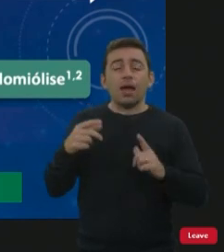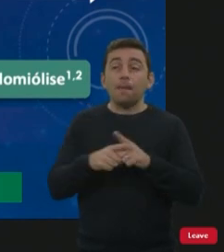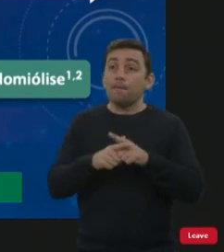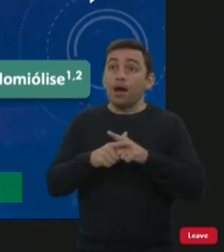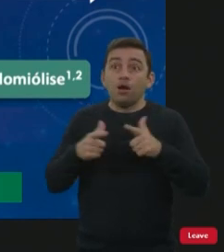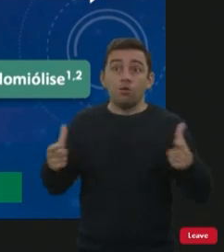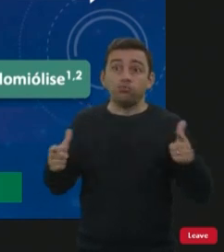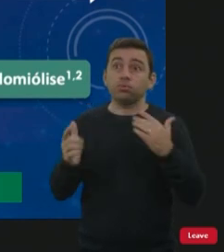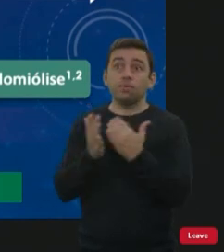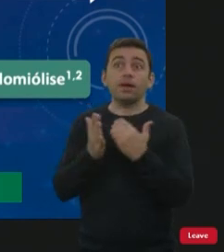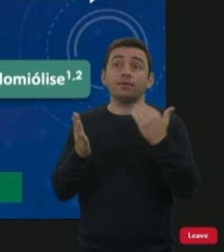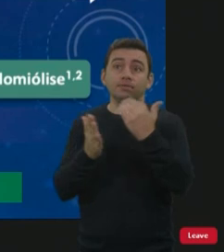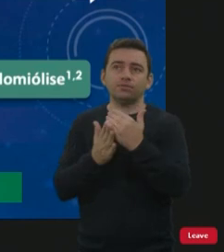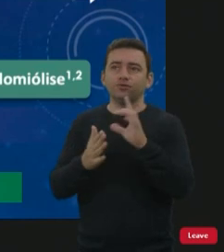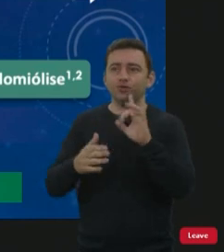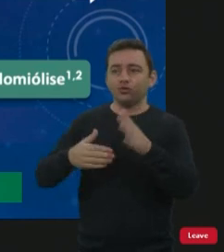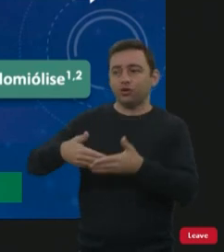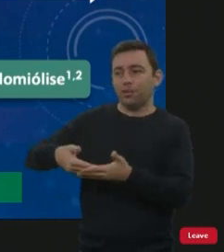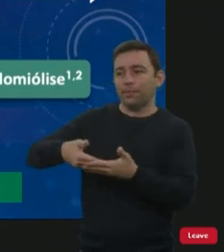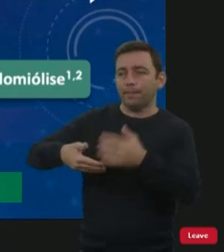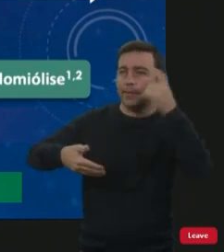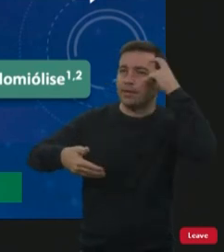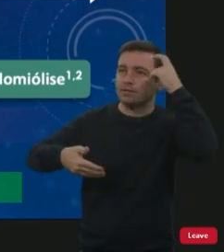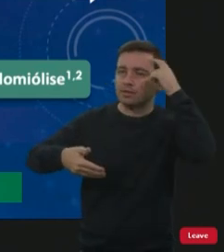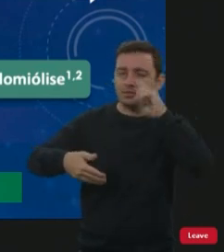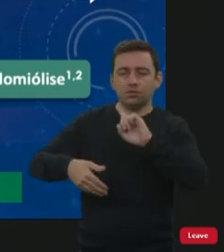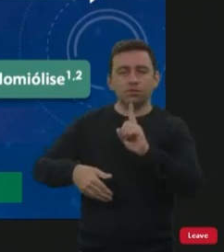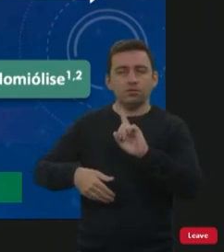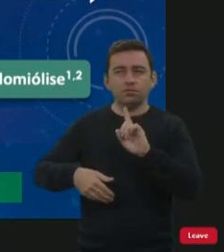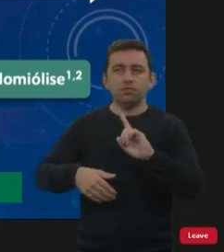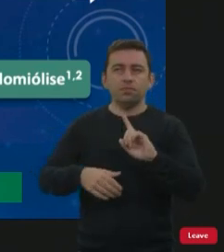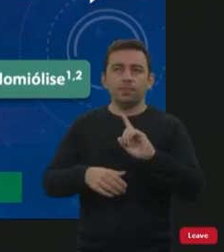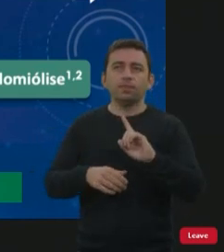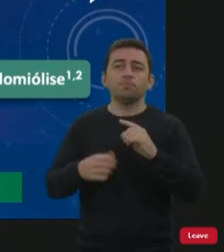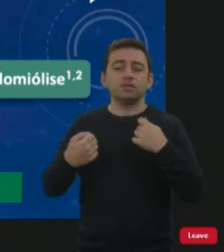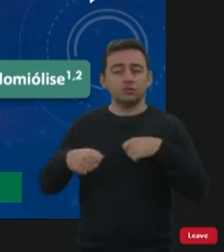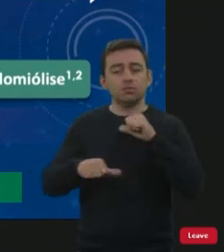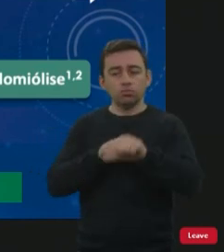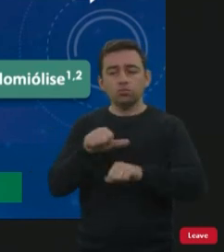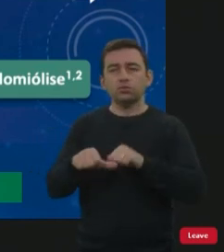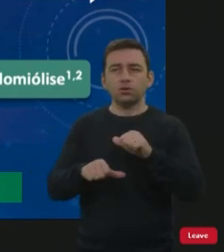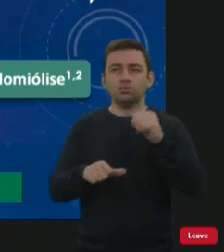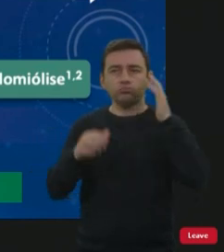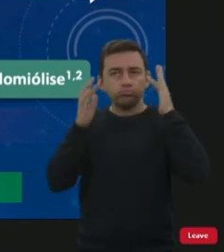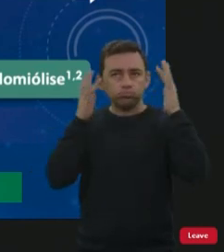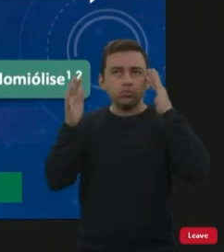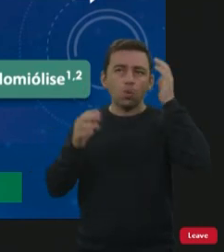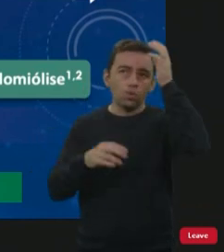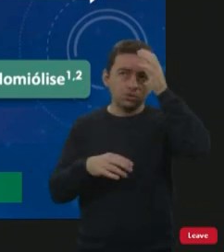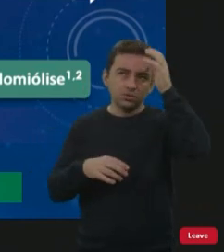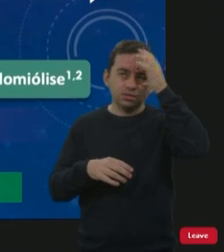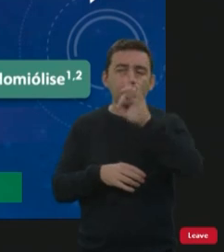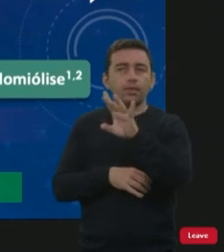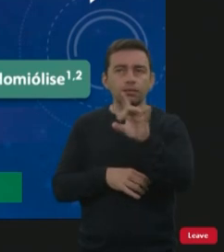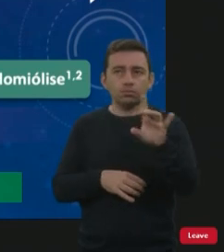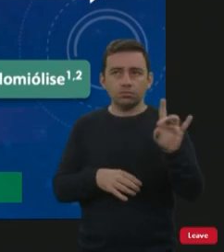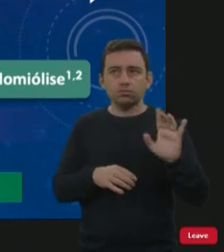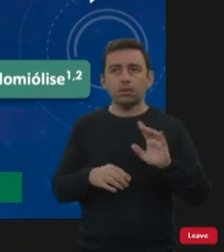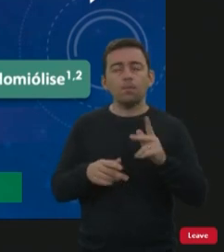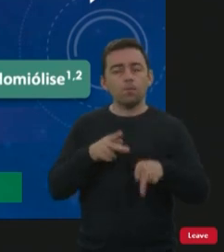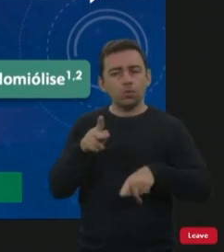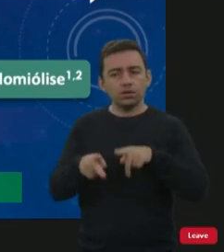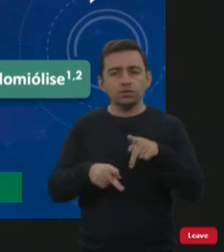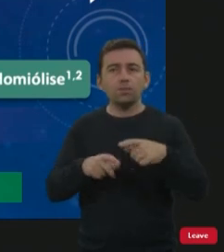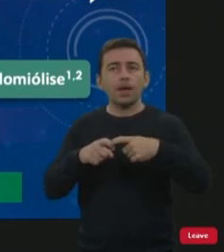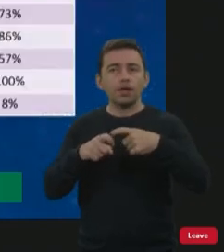que apenas o paciente pediátrico, tá? Então, isso é uma coisa que tem que estar conscientizado também na população